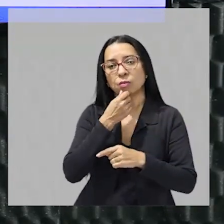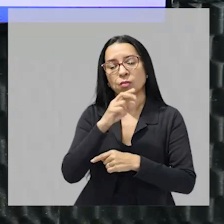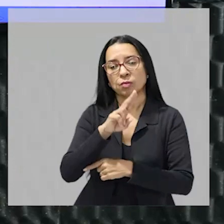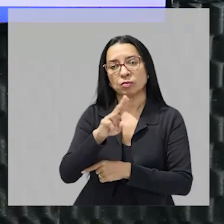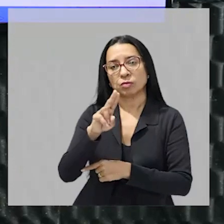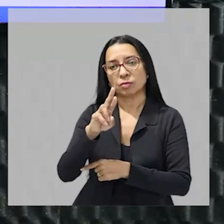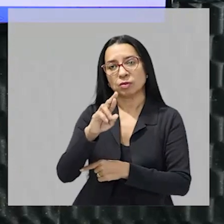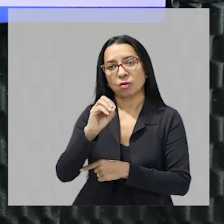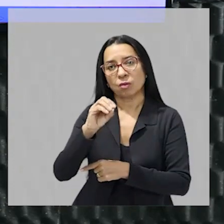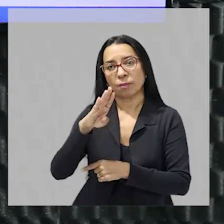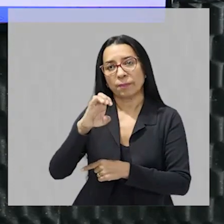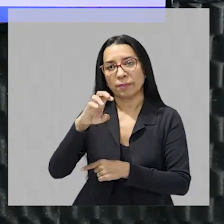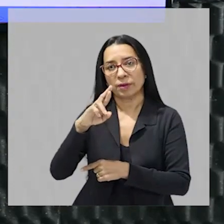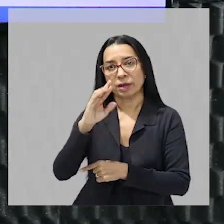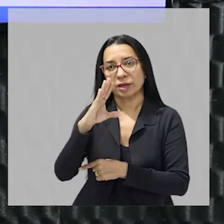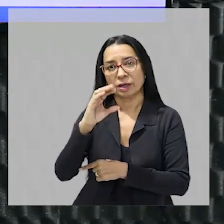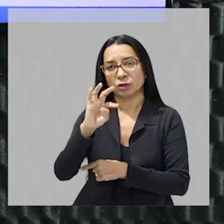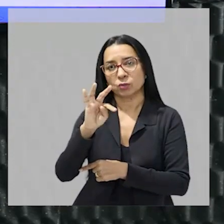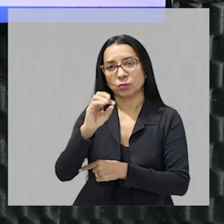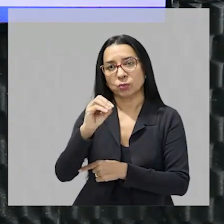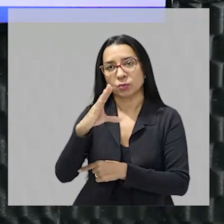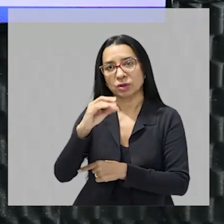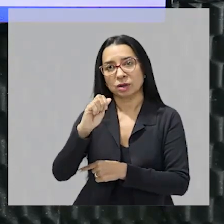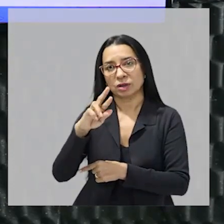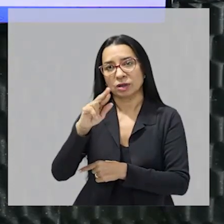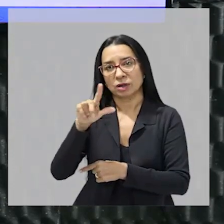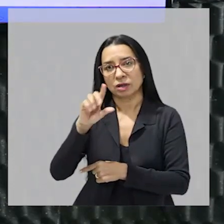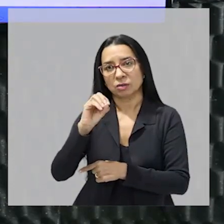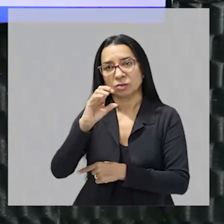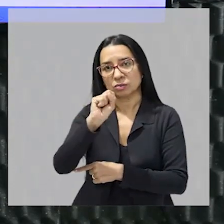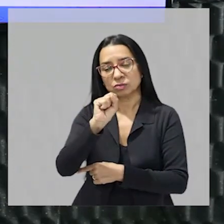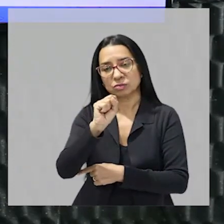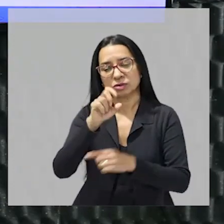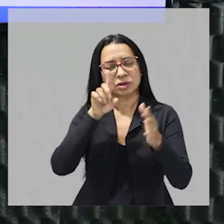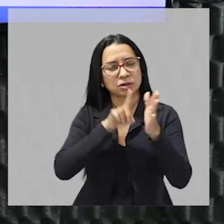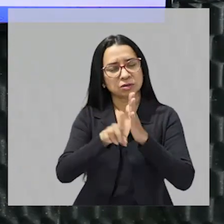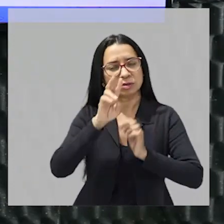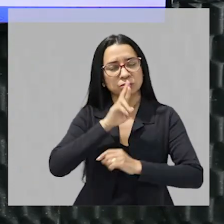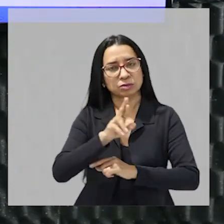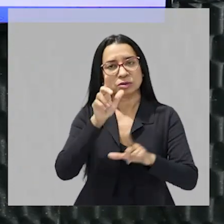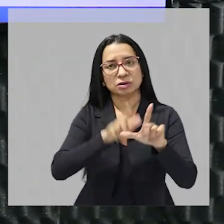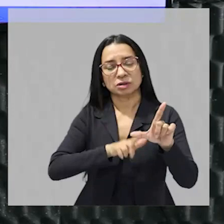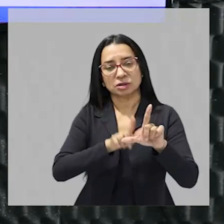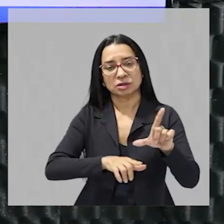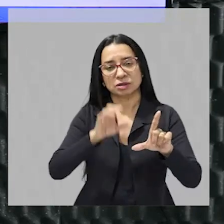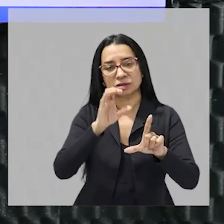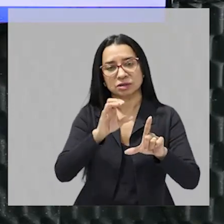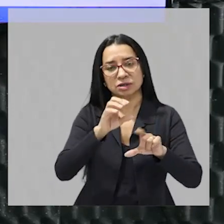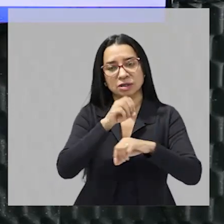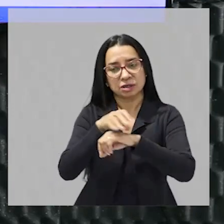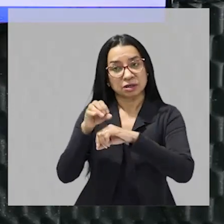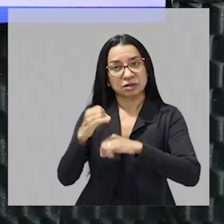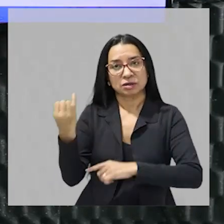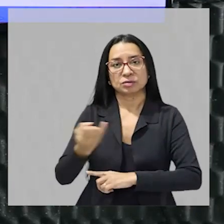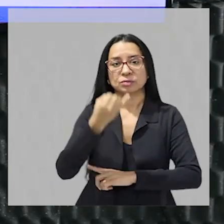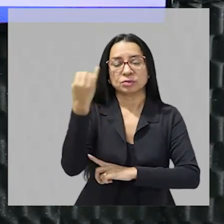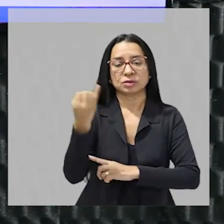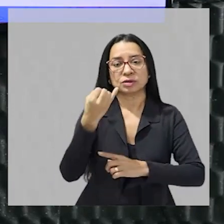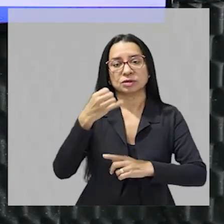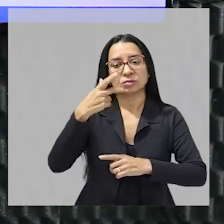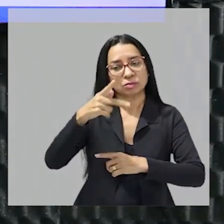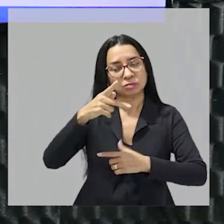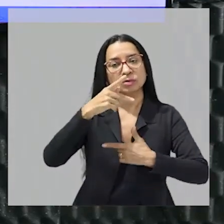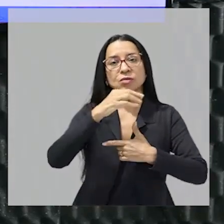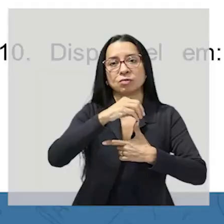chamada O Progresso. Então, questão respondida, letra C. Show, hein? Dica importante para o teu Enem aí, para a tua prova da